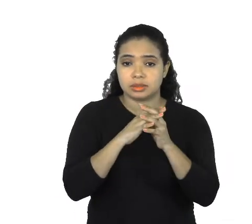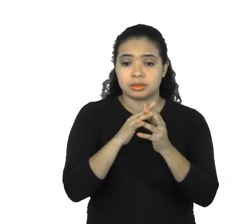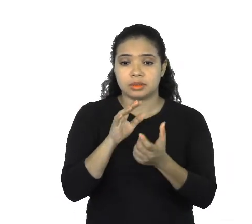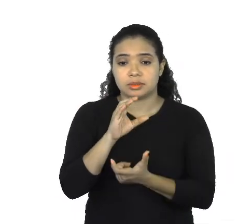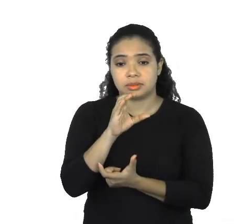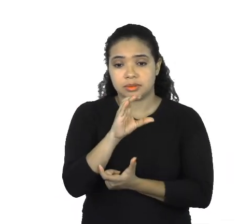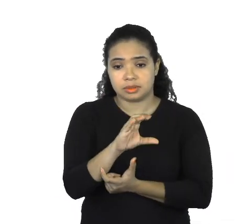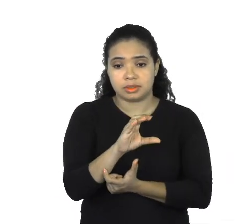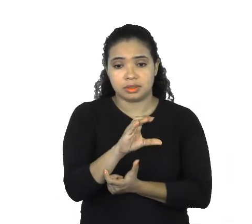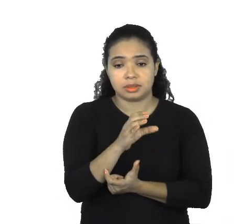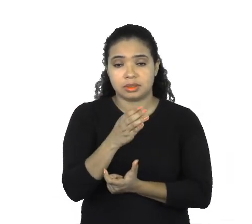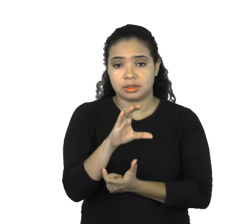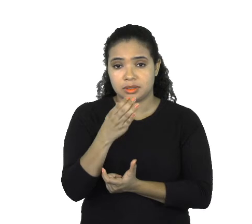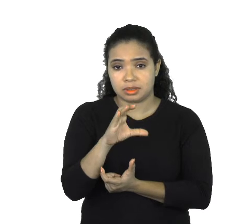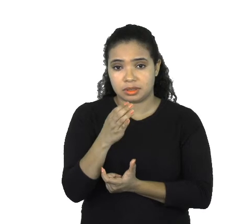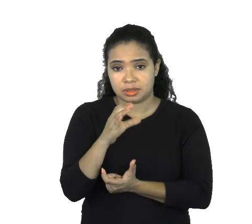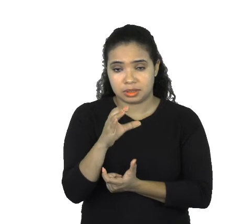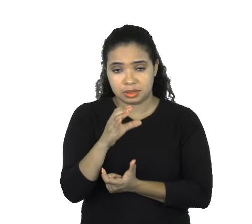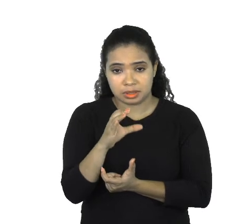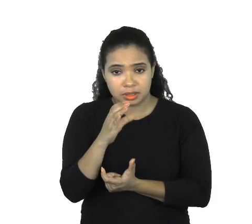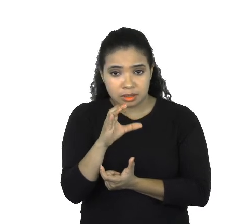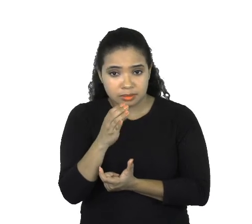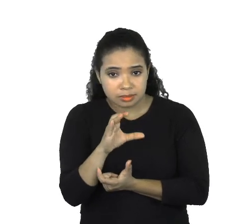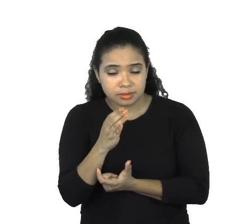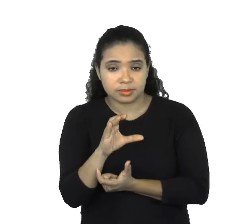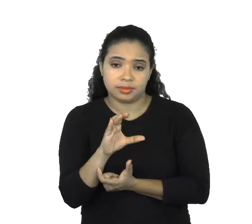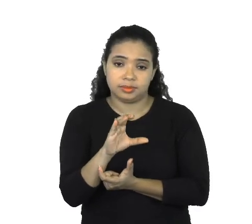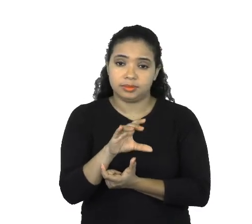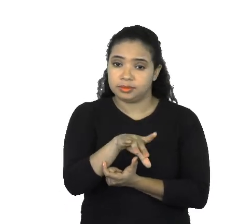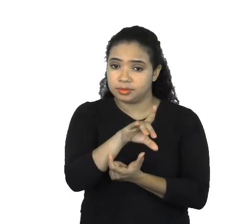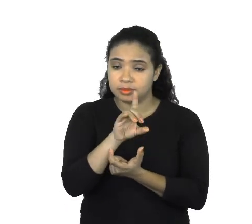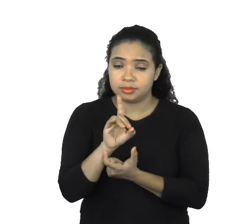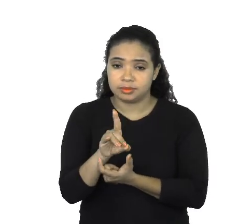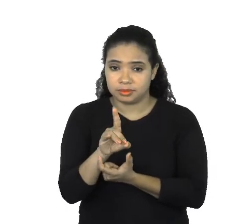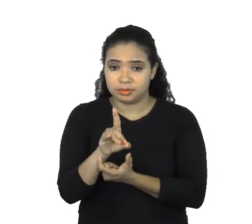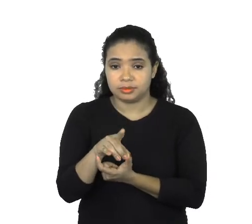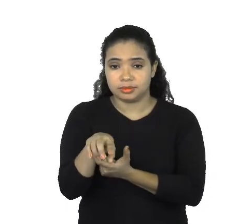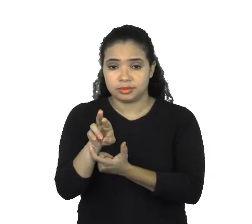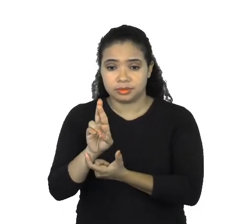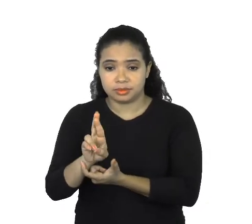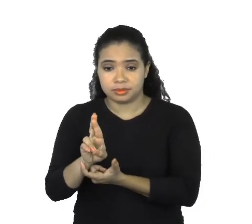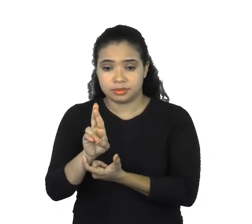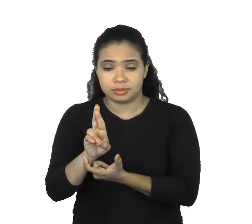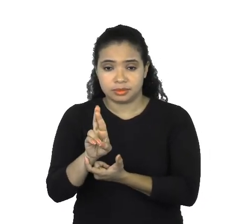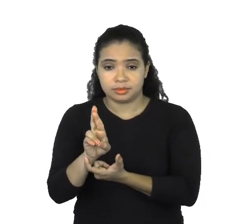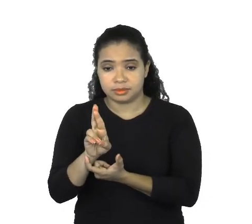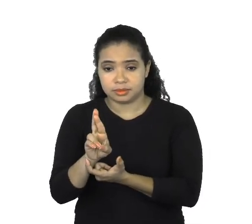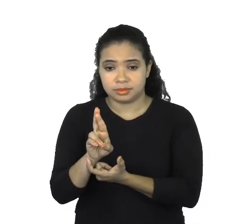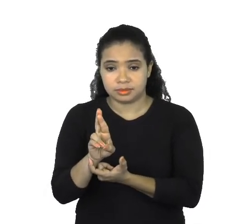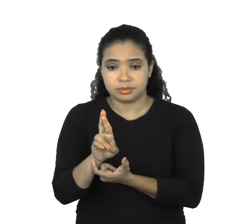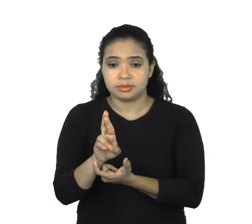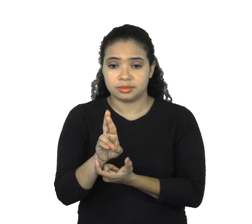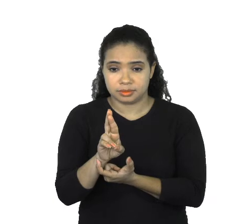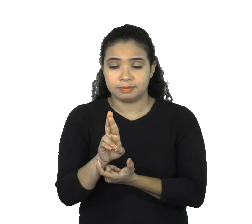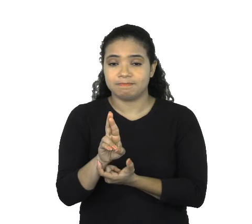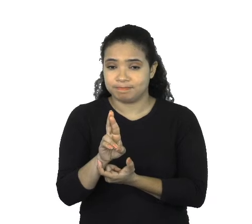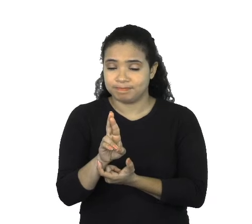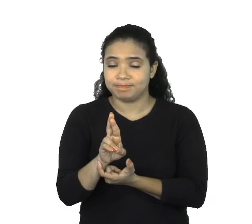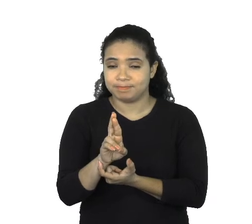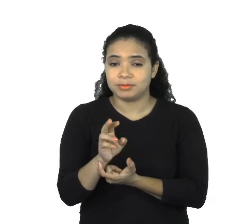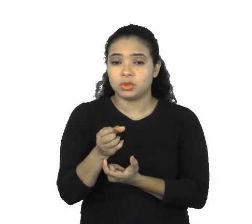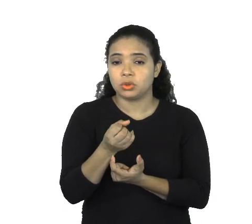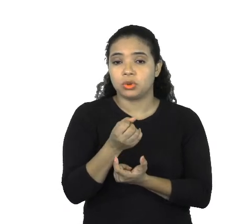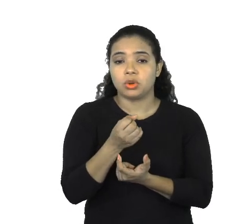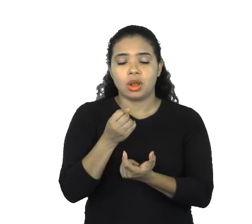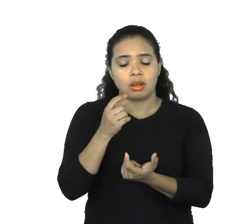lá no K, sa, C cedilha, o D e o R lá no finalzinho da palavra.